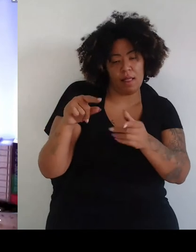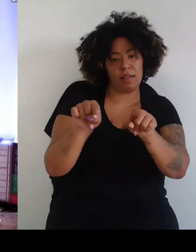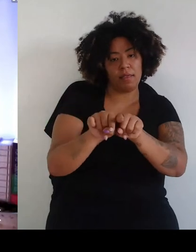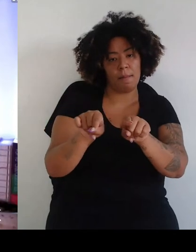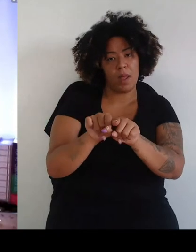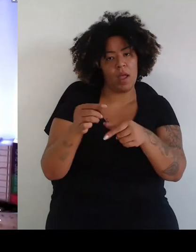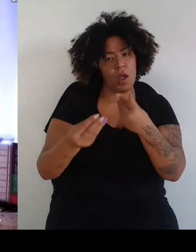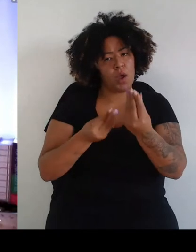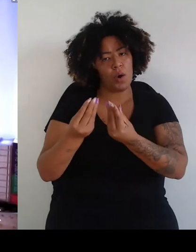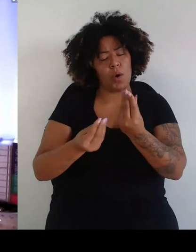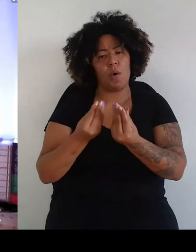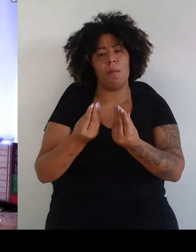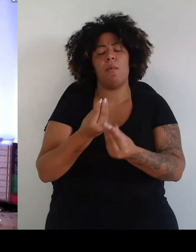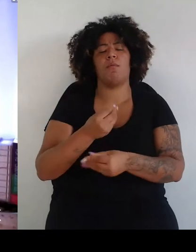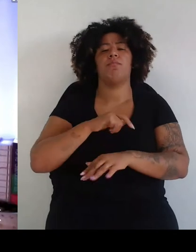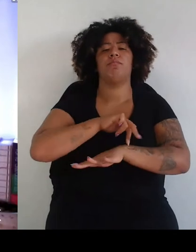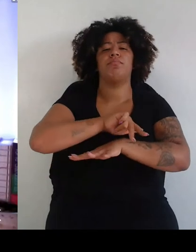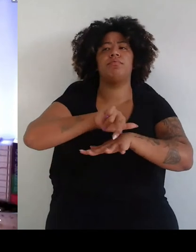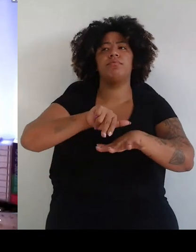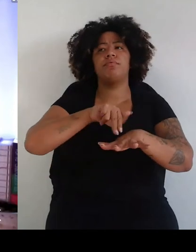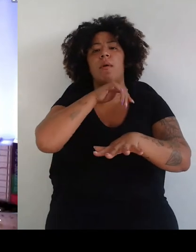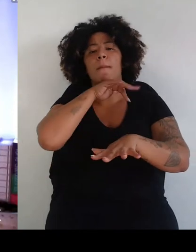será publicado